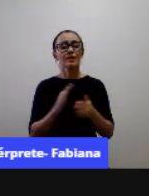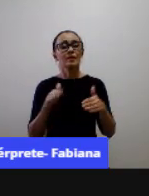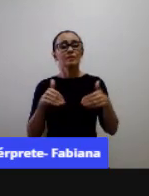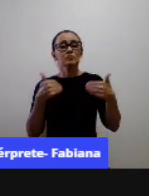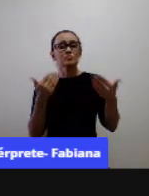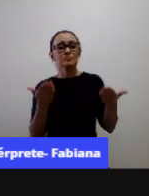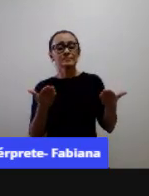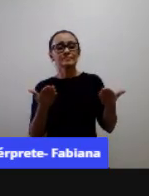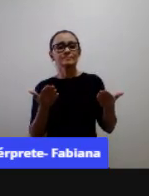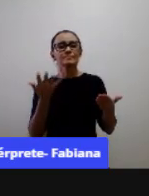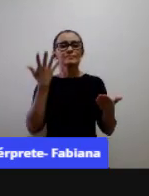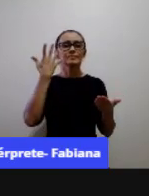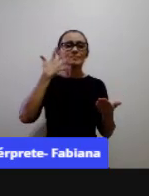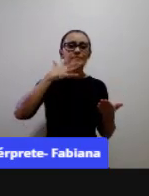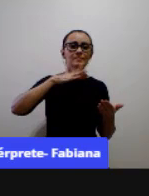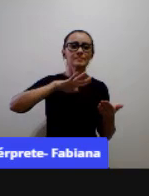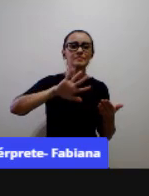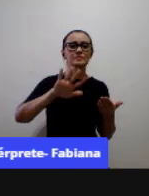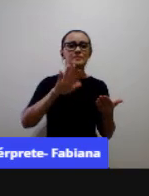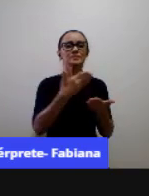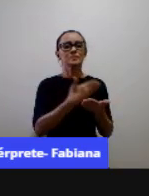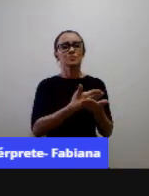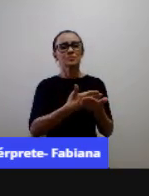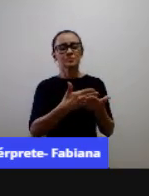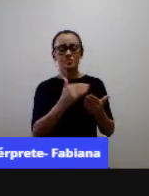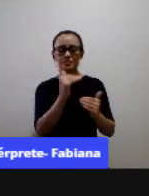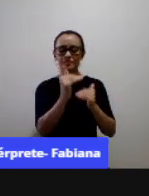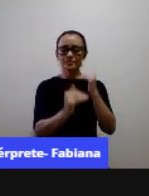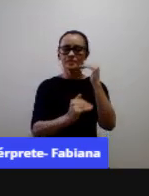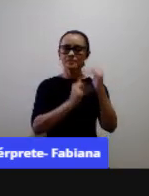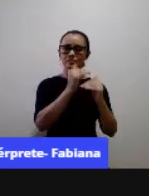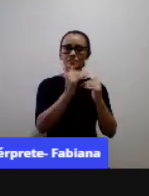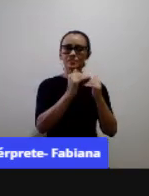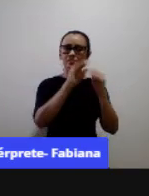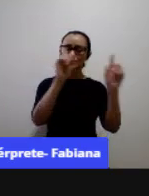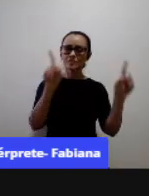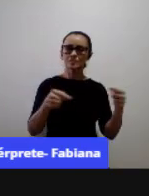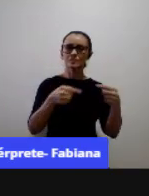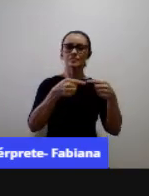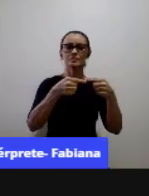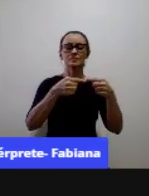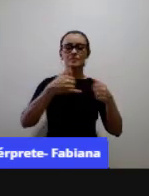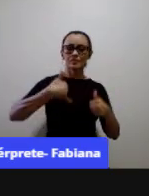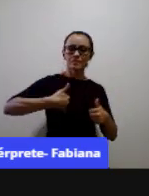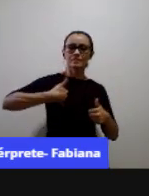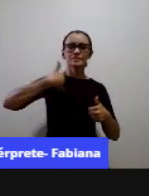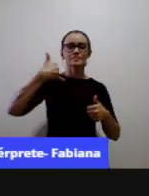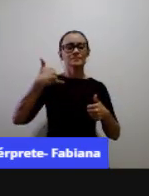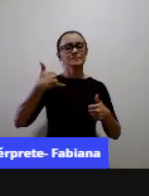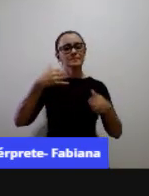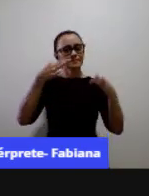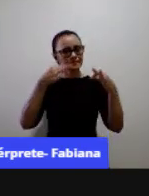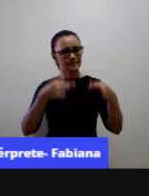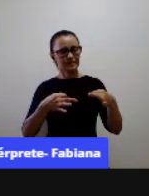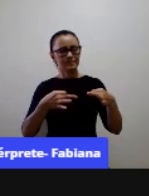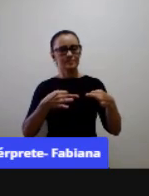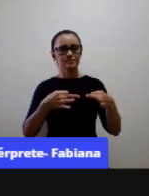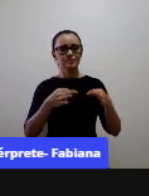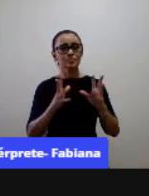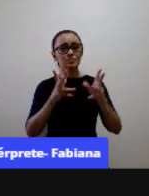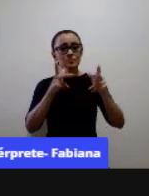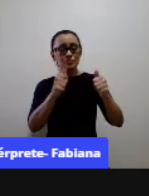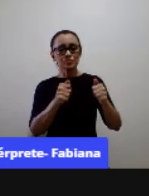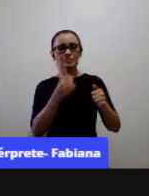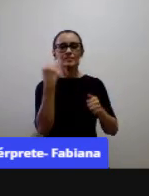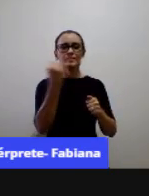de desenvolvimento pertinentes à faixa etária. Tudo isso é muito importante. Não para que você limite,